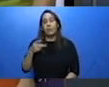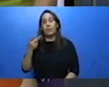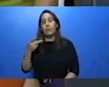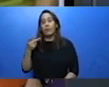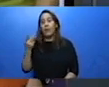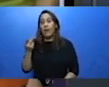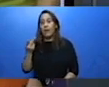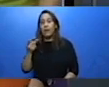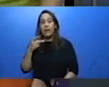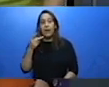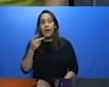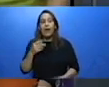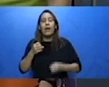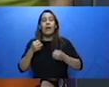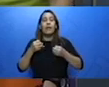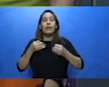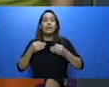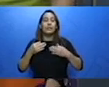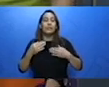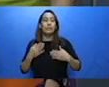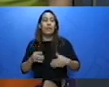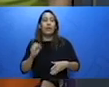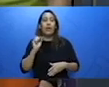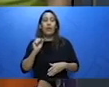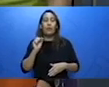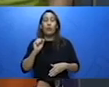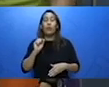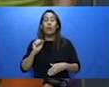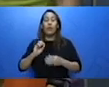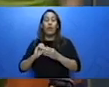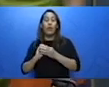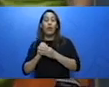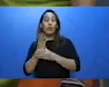Narrar o que